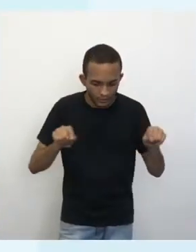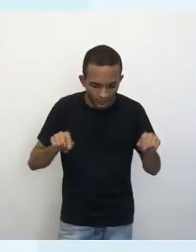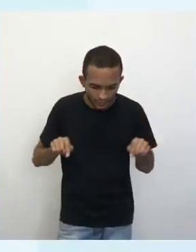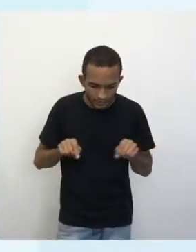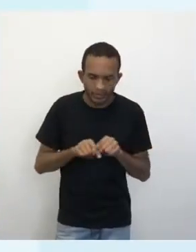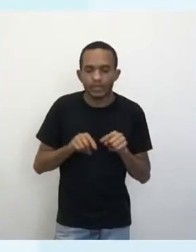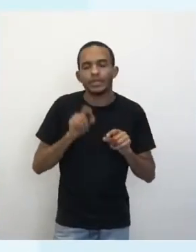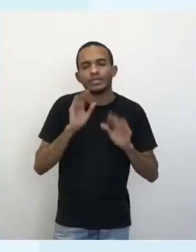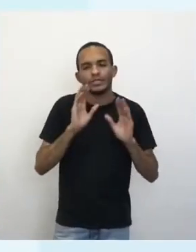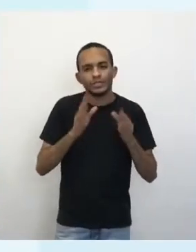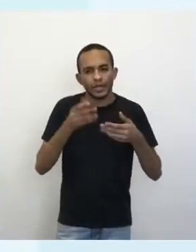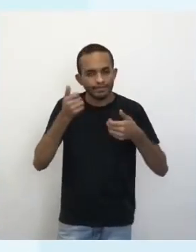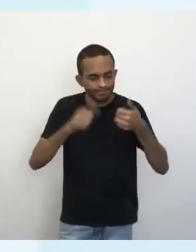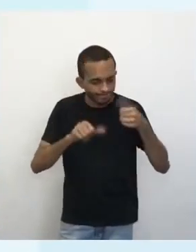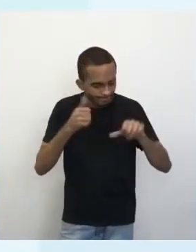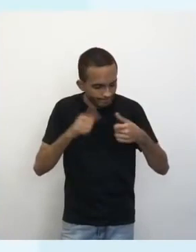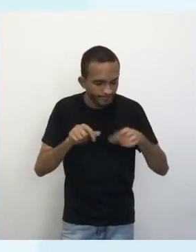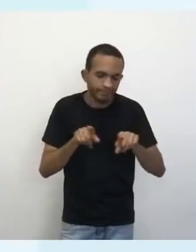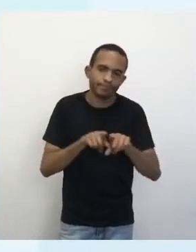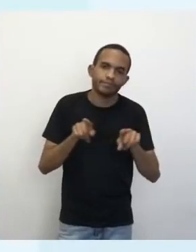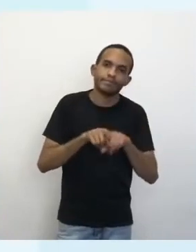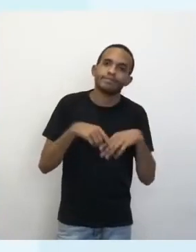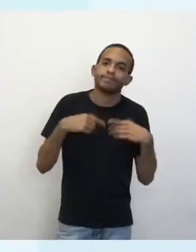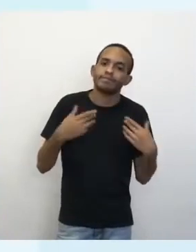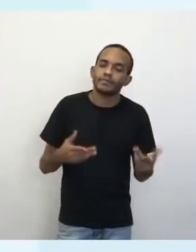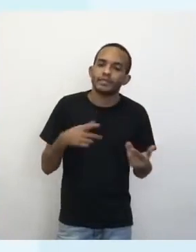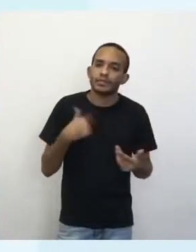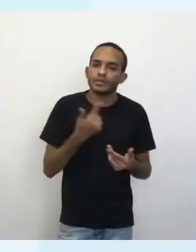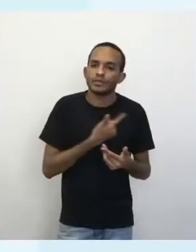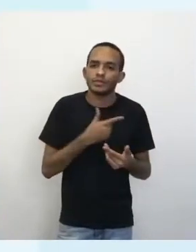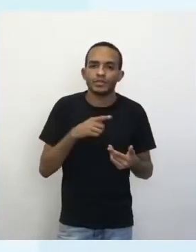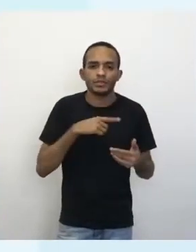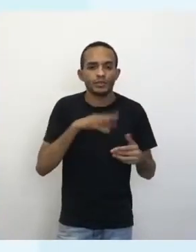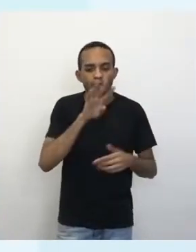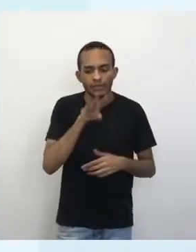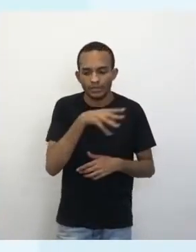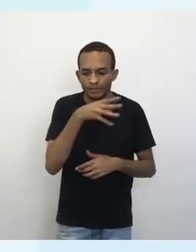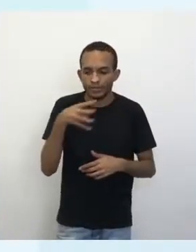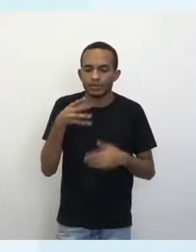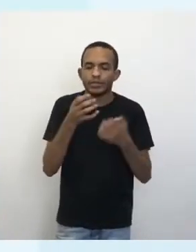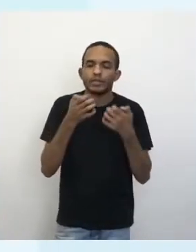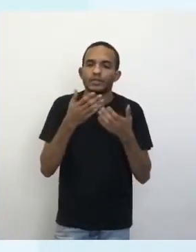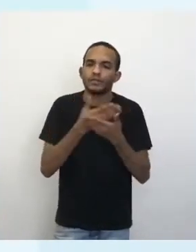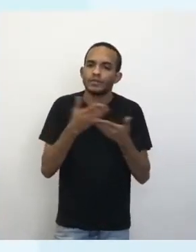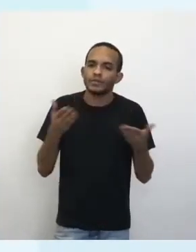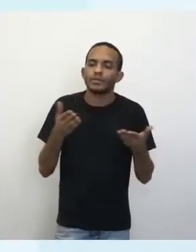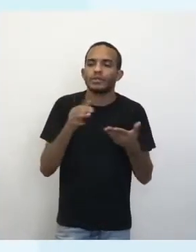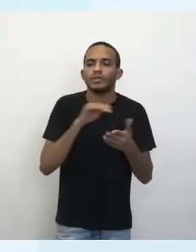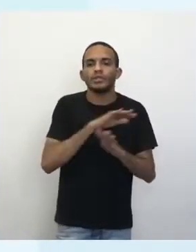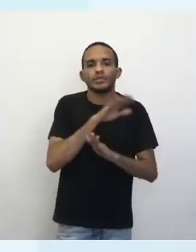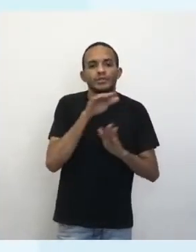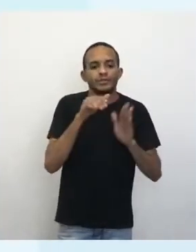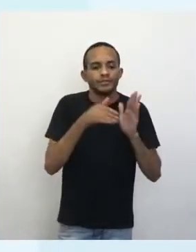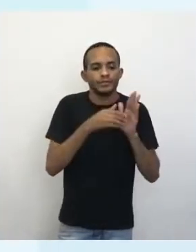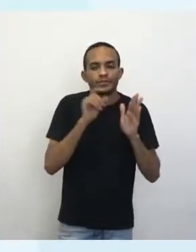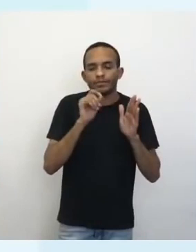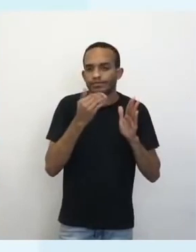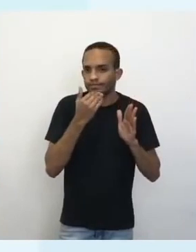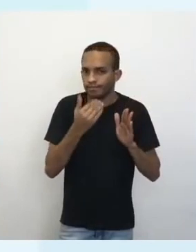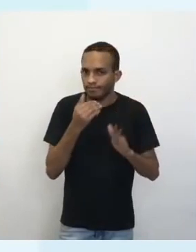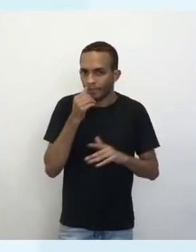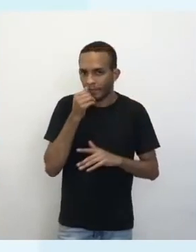mesma que a gente acabou de analisar. Então, nós temos uma tabela e eu quero que você complete o que está sendo